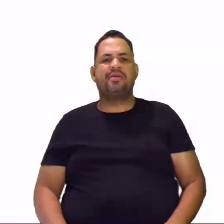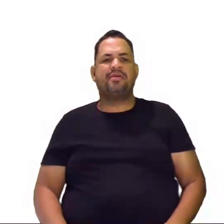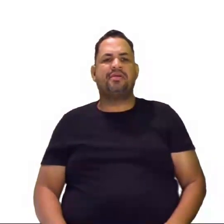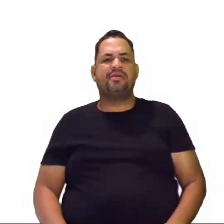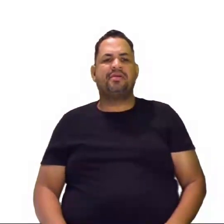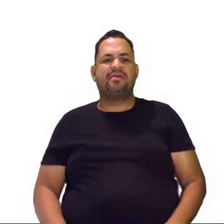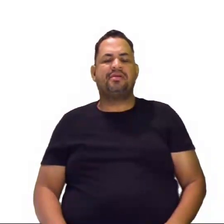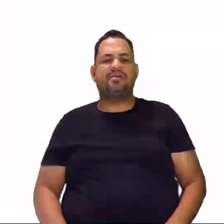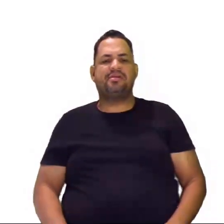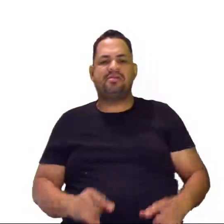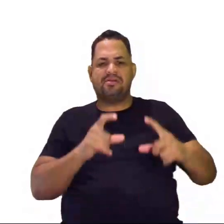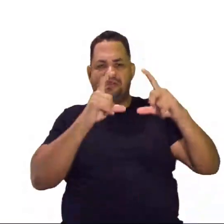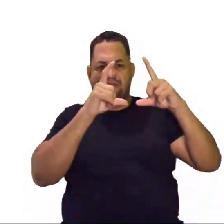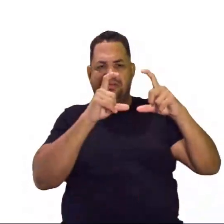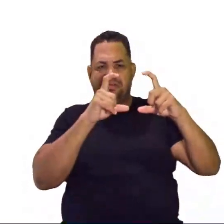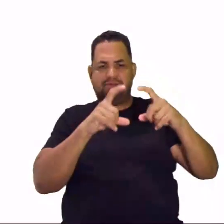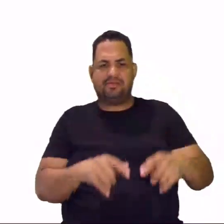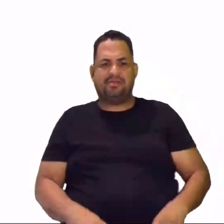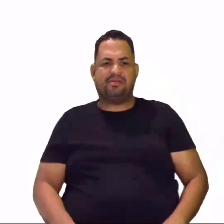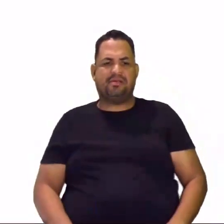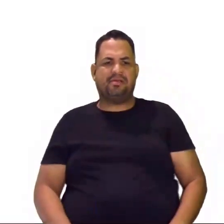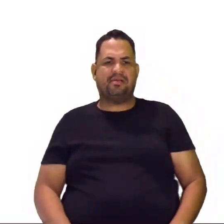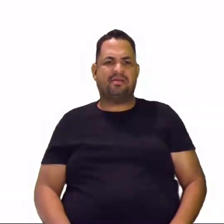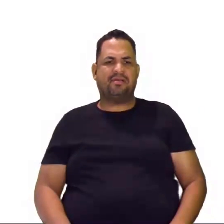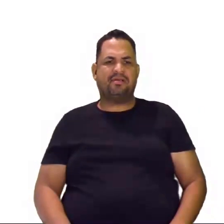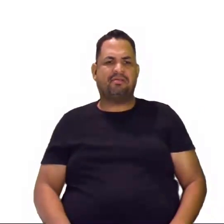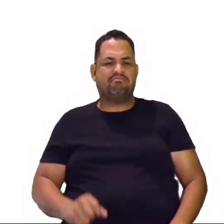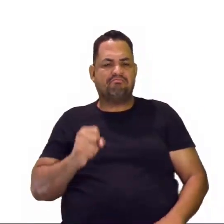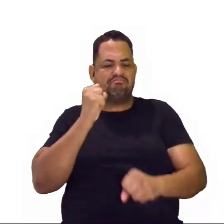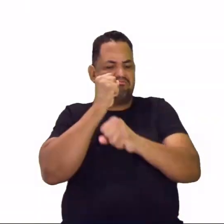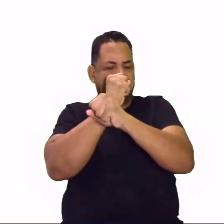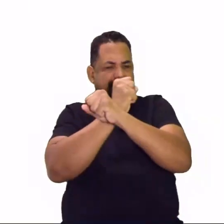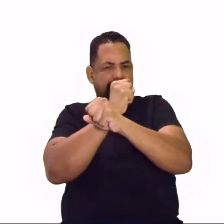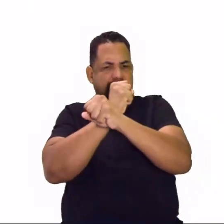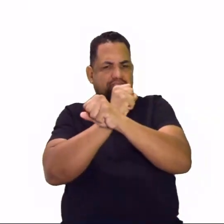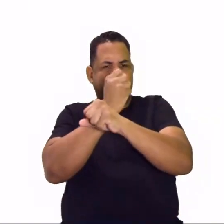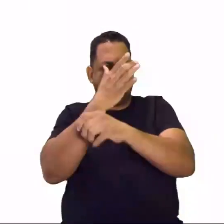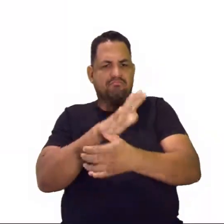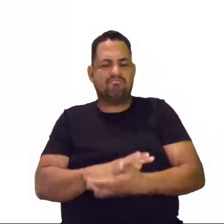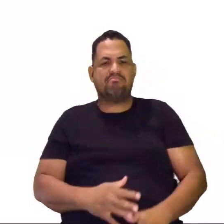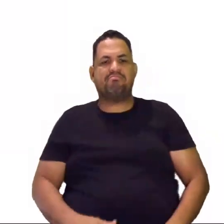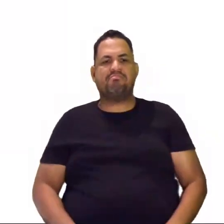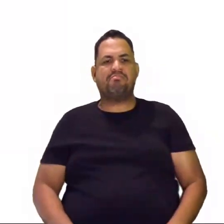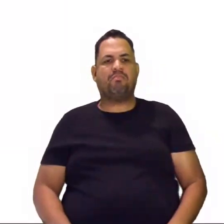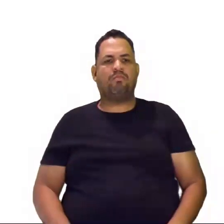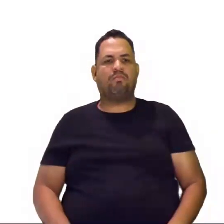Essa é uma foto, né, de um escravo que